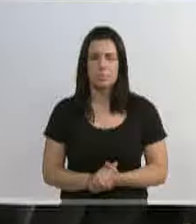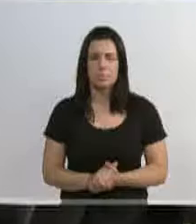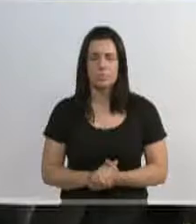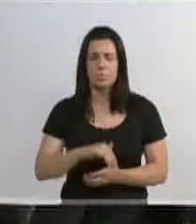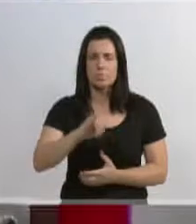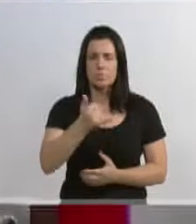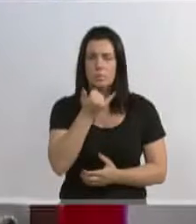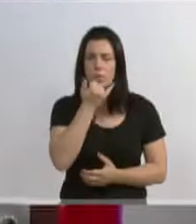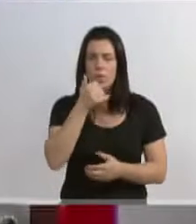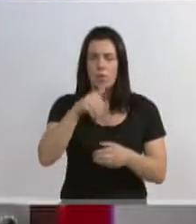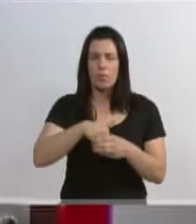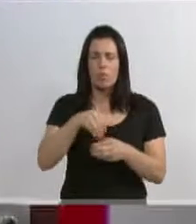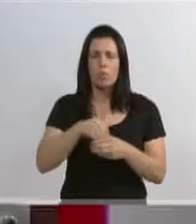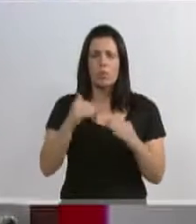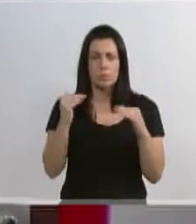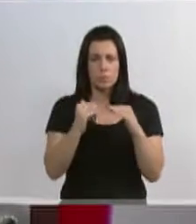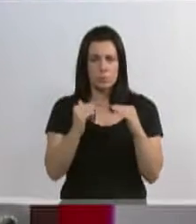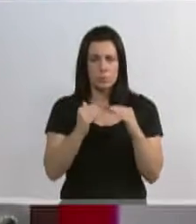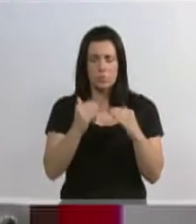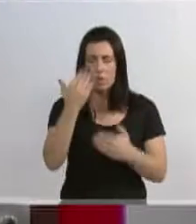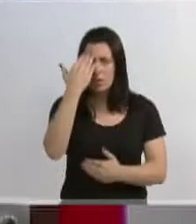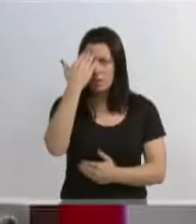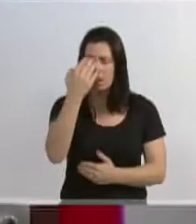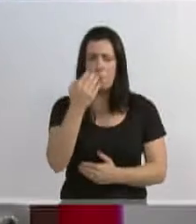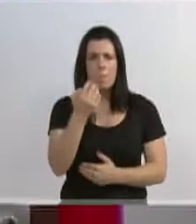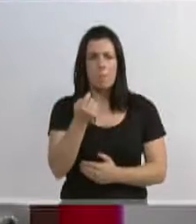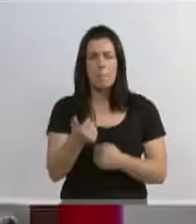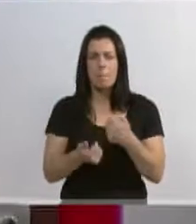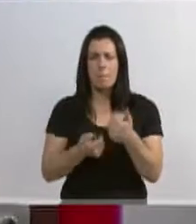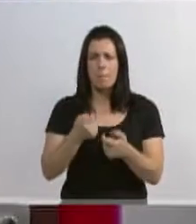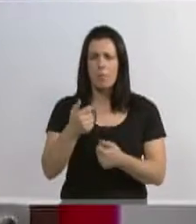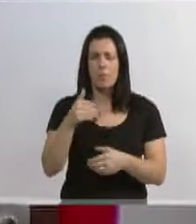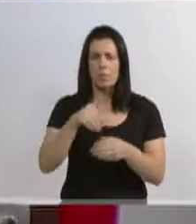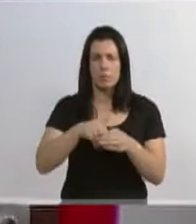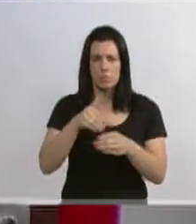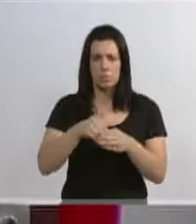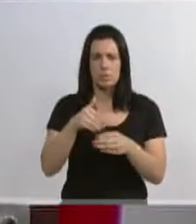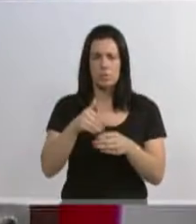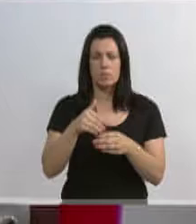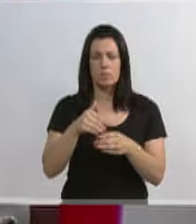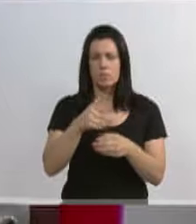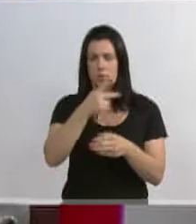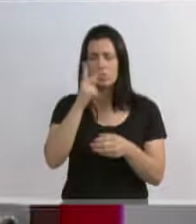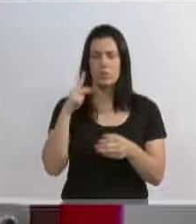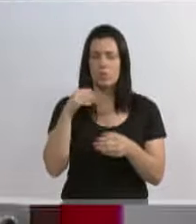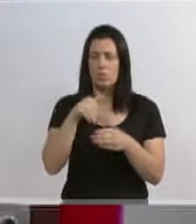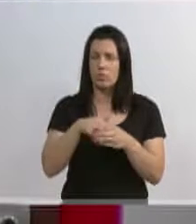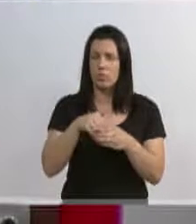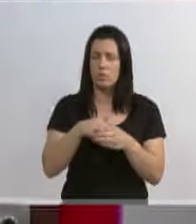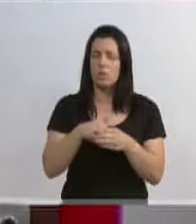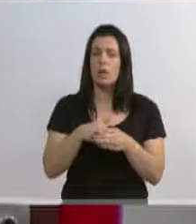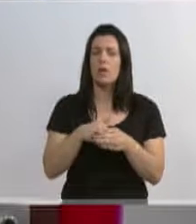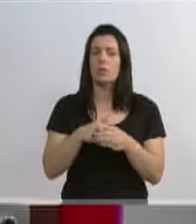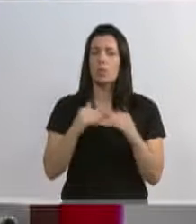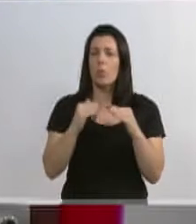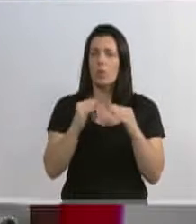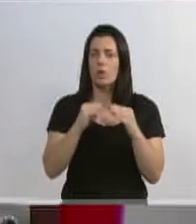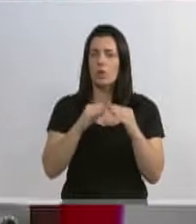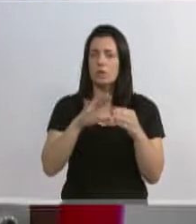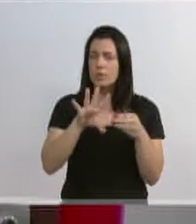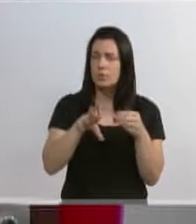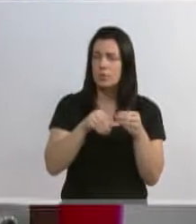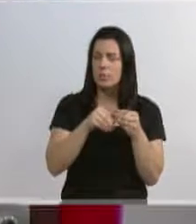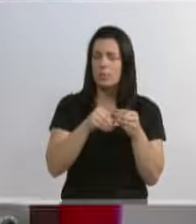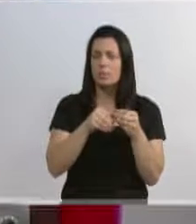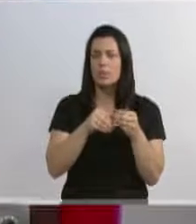Justificar o meu voto favorável, agradecer os poucos, quase nenhum, os vereadores que votaram favoráveis à minha emenda, o que lamento, mas lamento aqui em